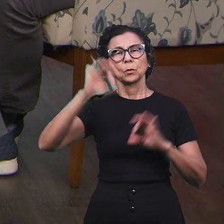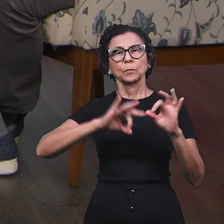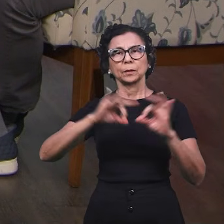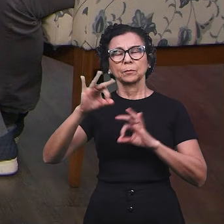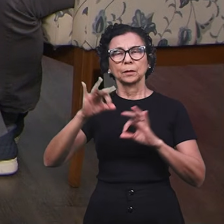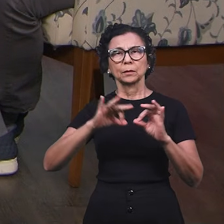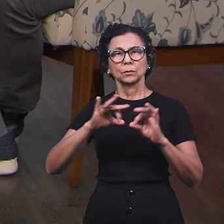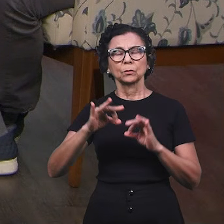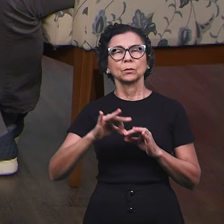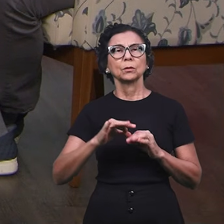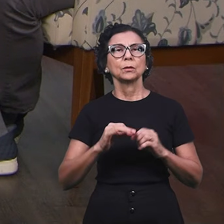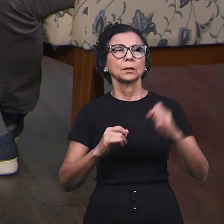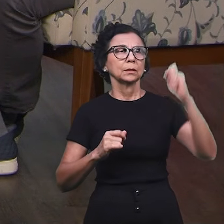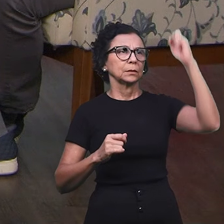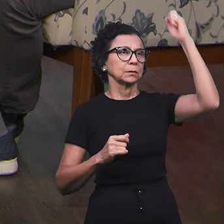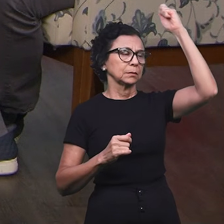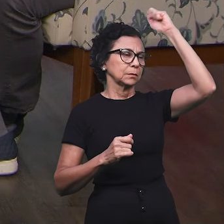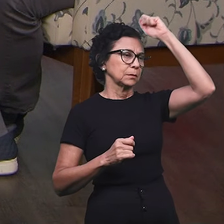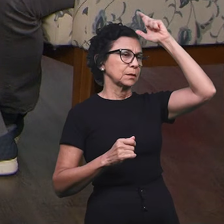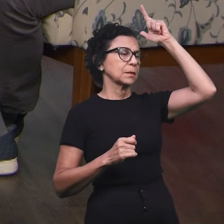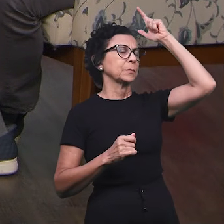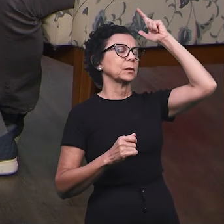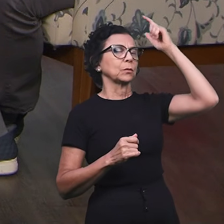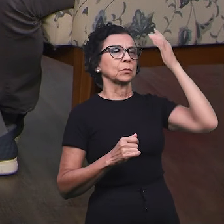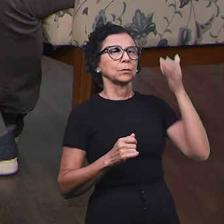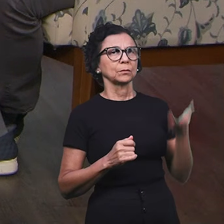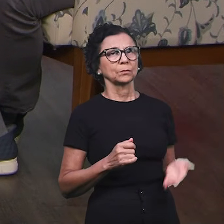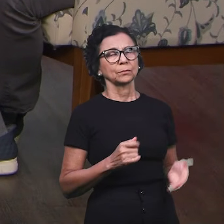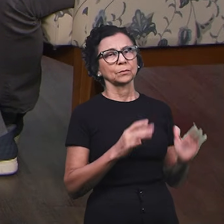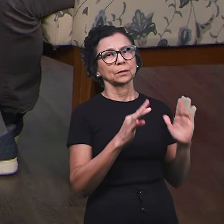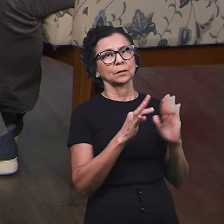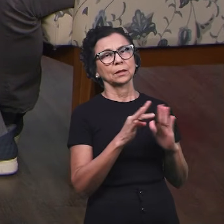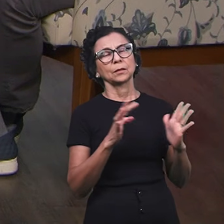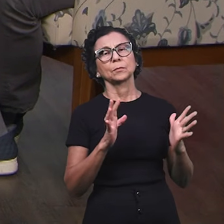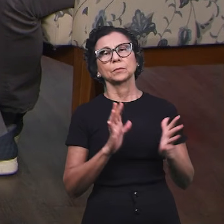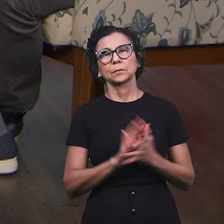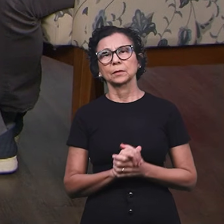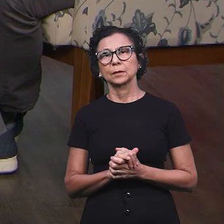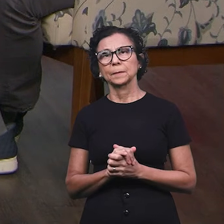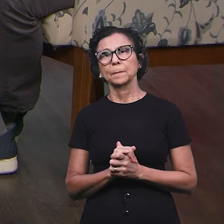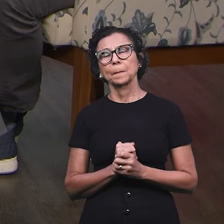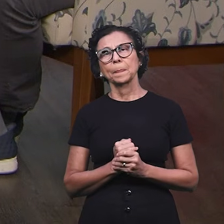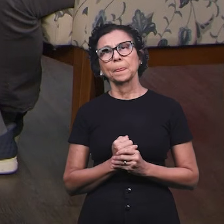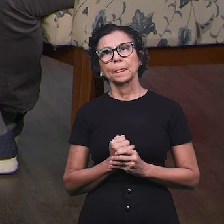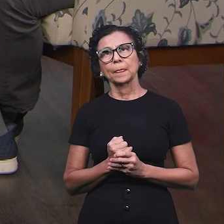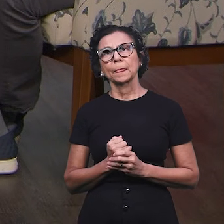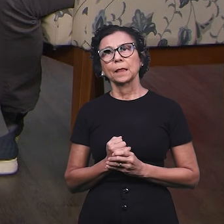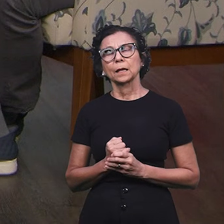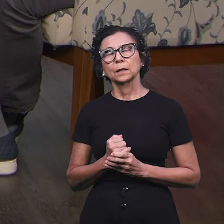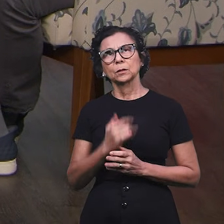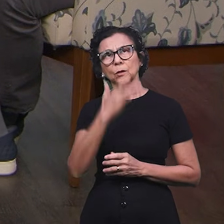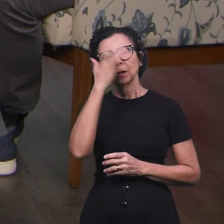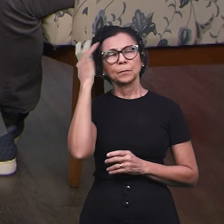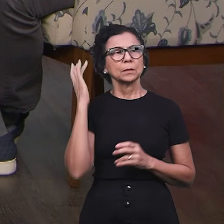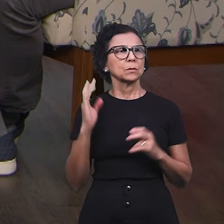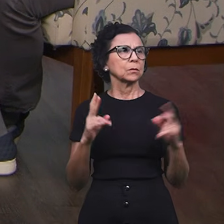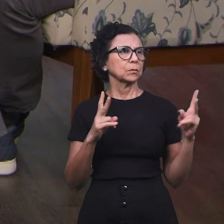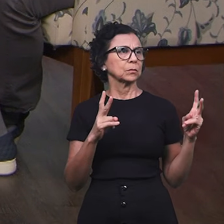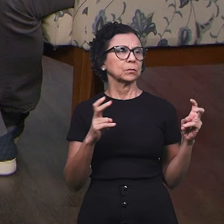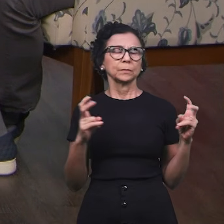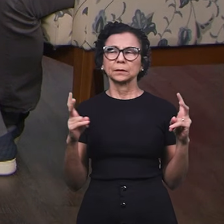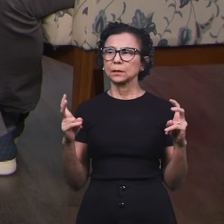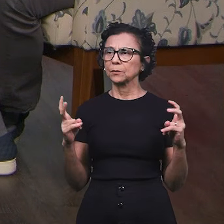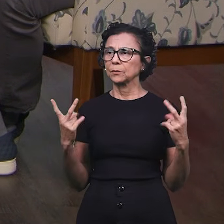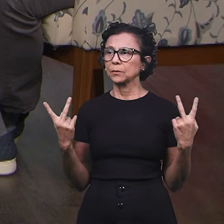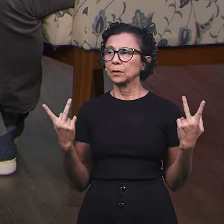ensino maravilhoso, no sentido espiritual, essa harmonia arquitetônica, ou seja, a pessoa olhar